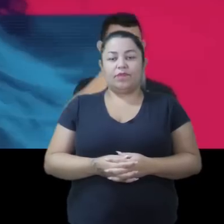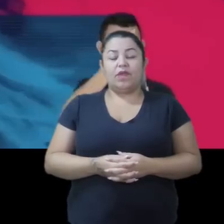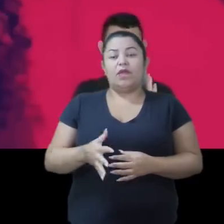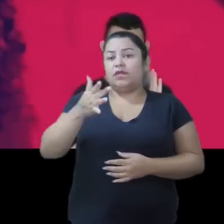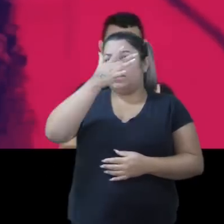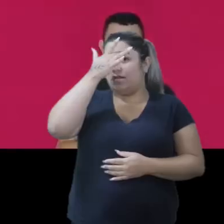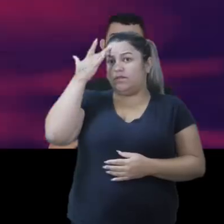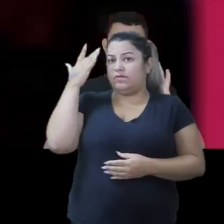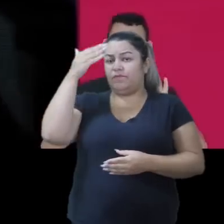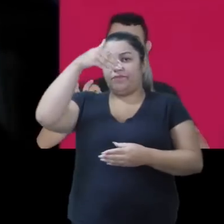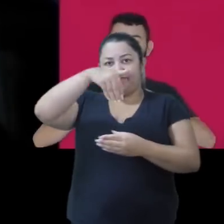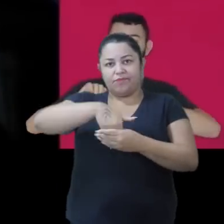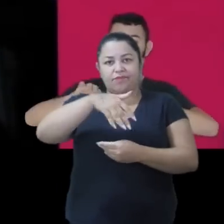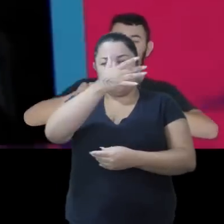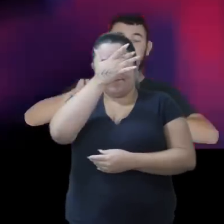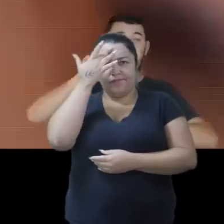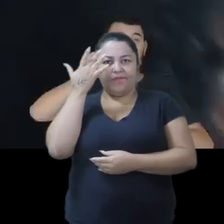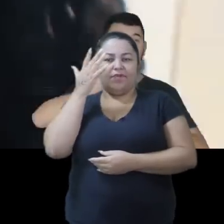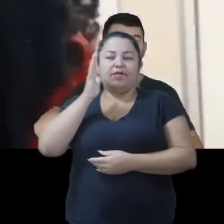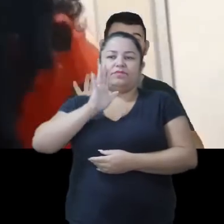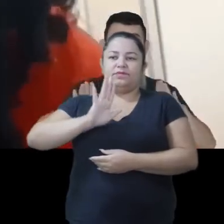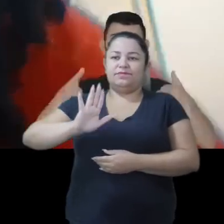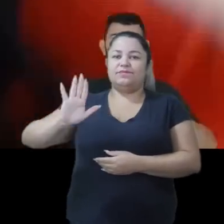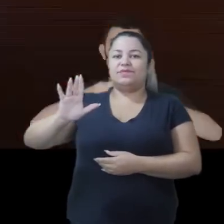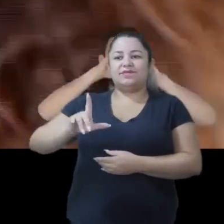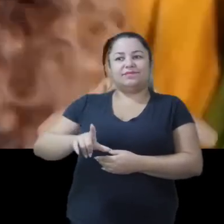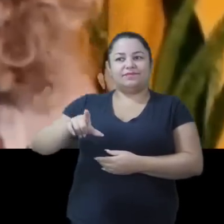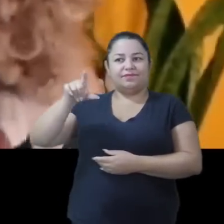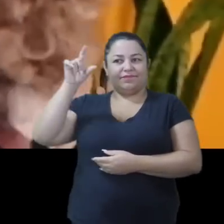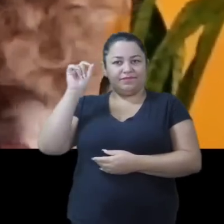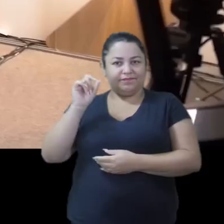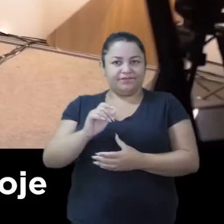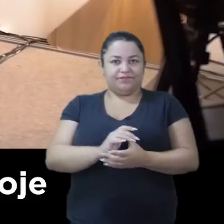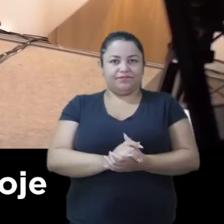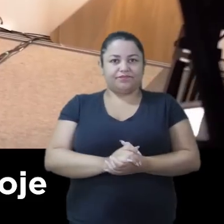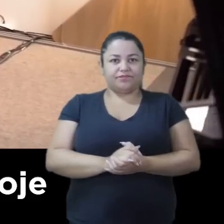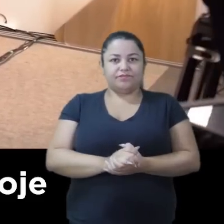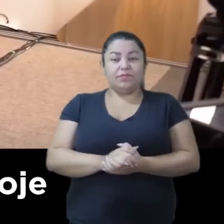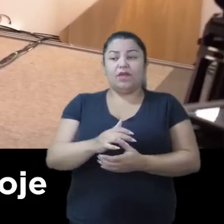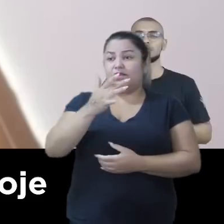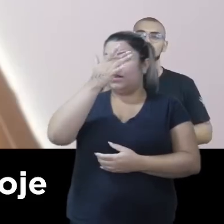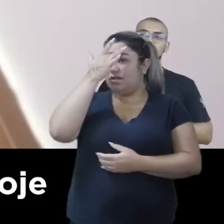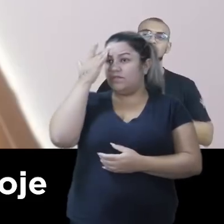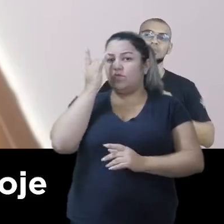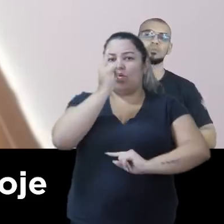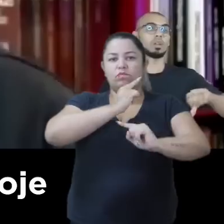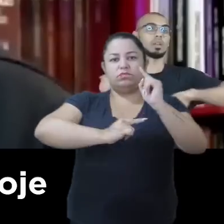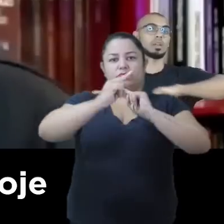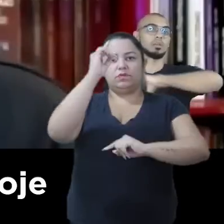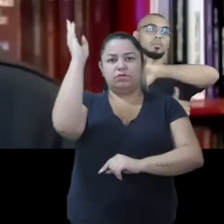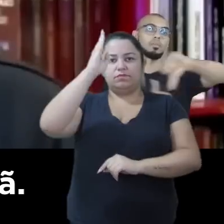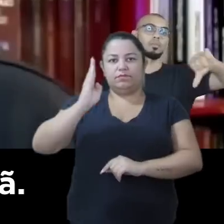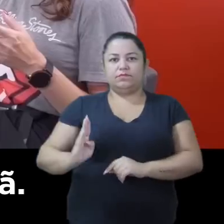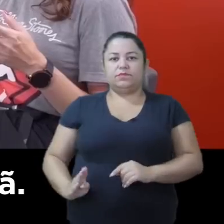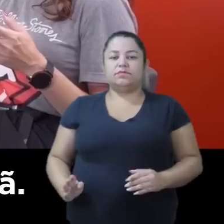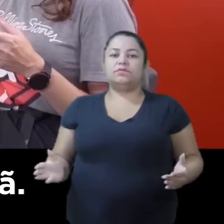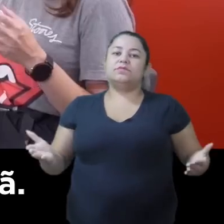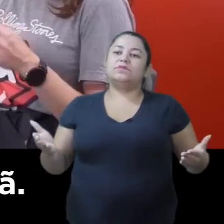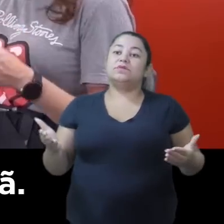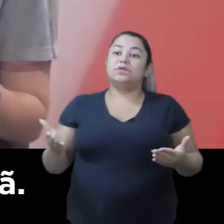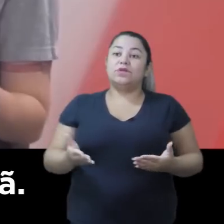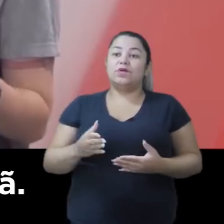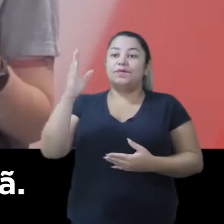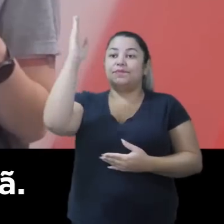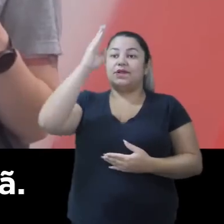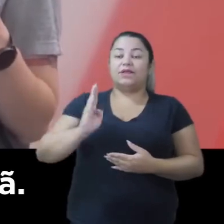Daquelas que votam, das que se candidatam e das eleitas. Daqueles que constroem o Brasil de hoje e dos que